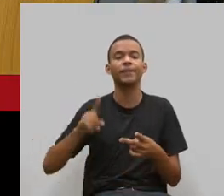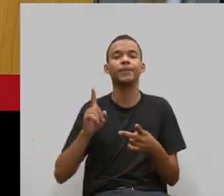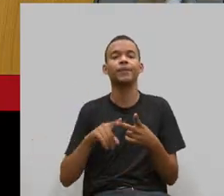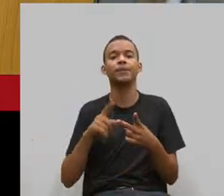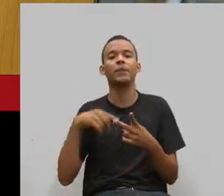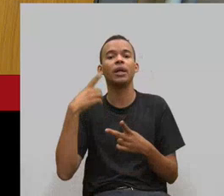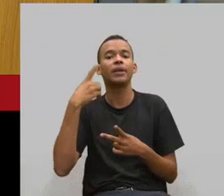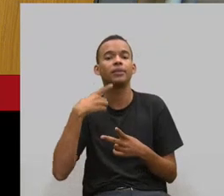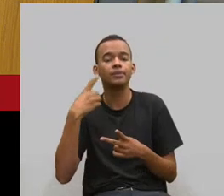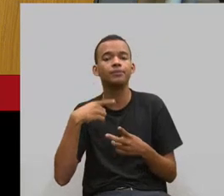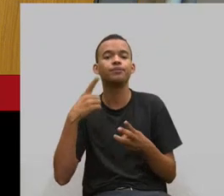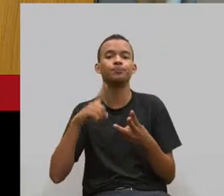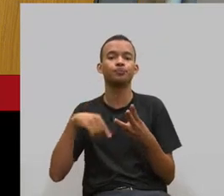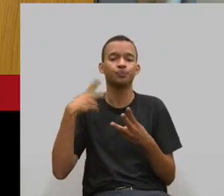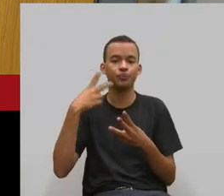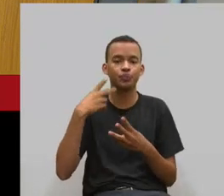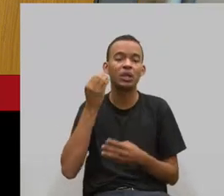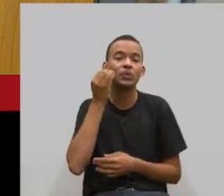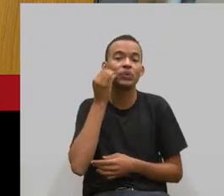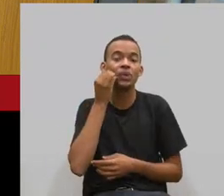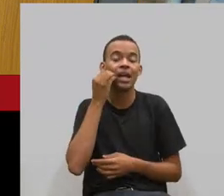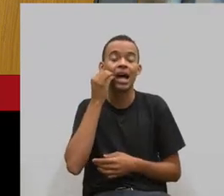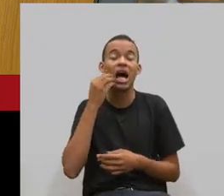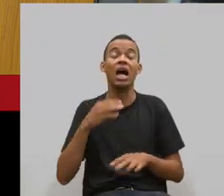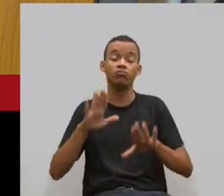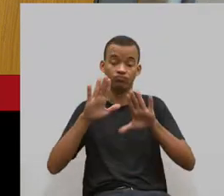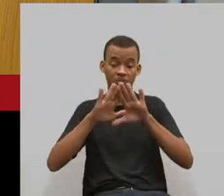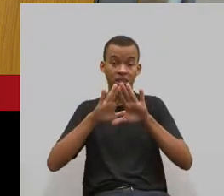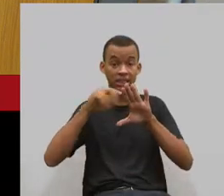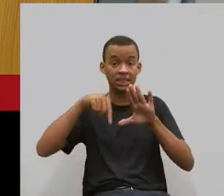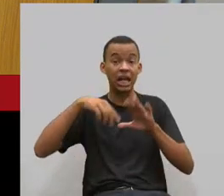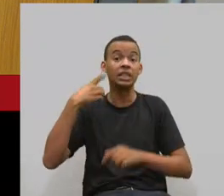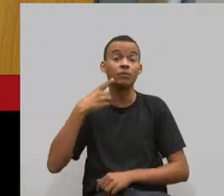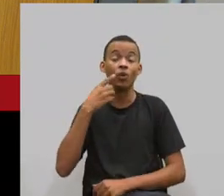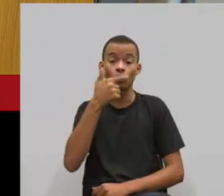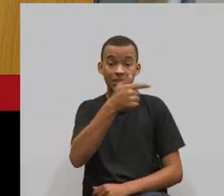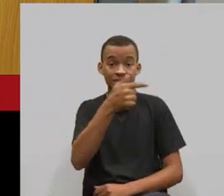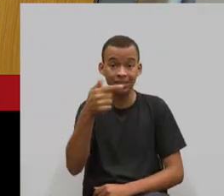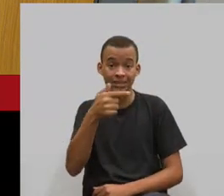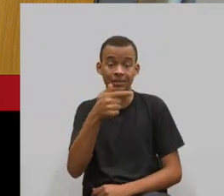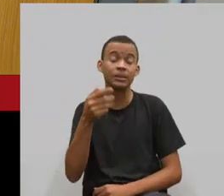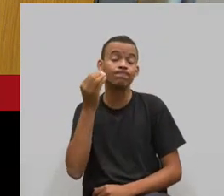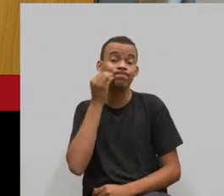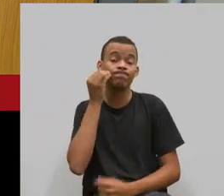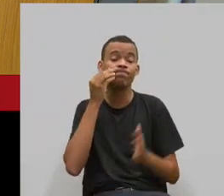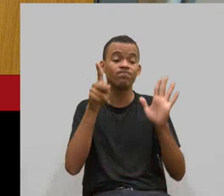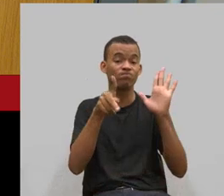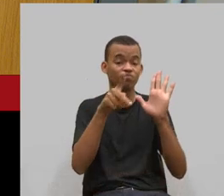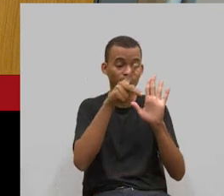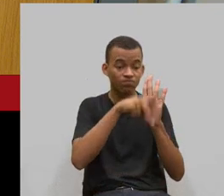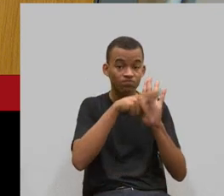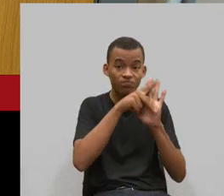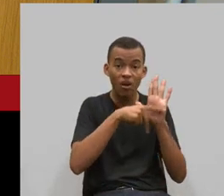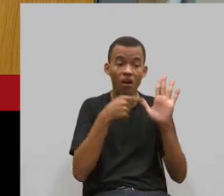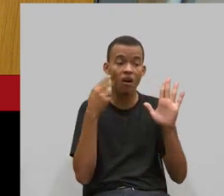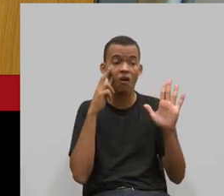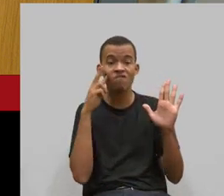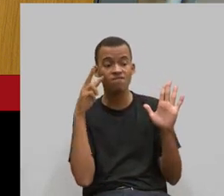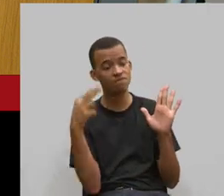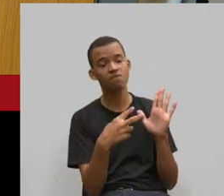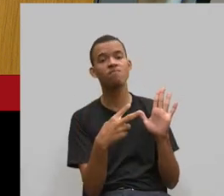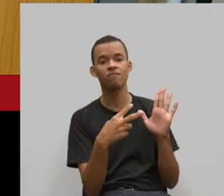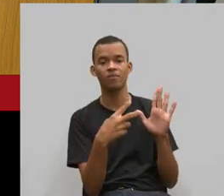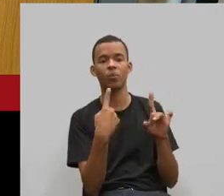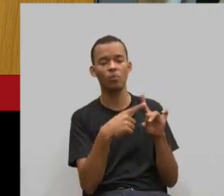deputados dessa casa todo 87 de que esse projeto é de fundamental relevância na vida das pessoas e que é um